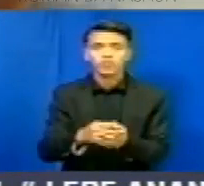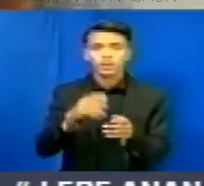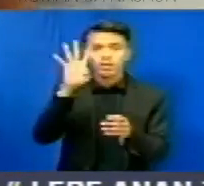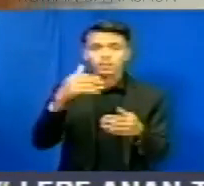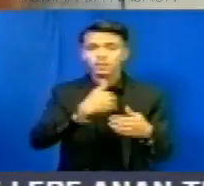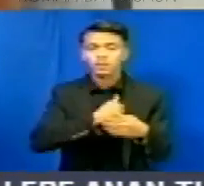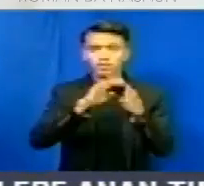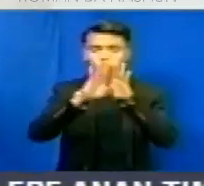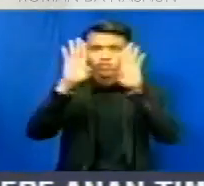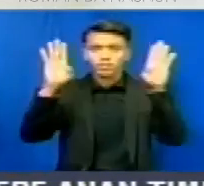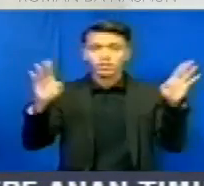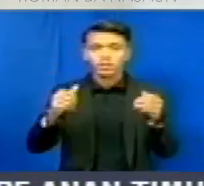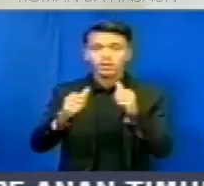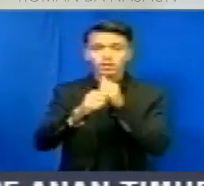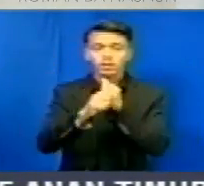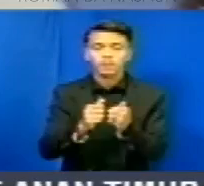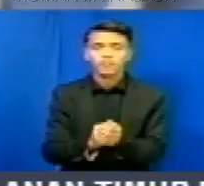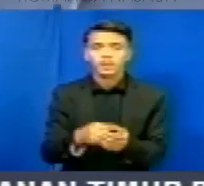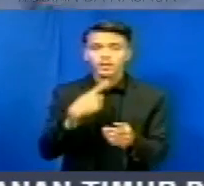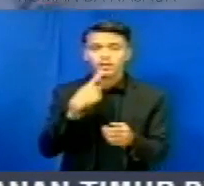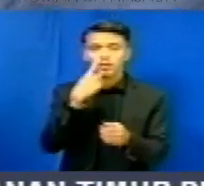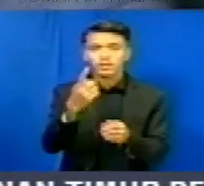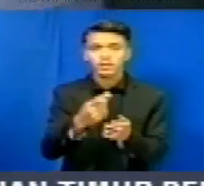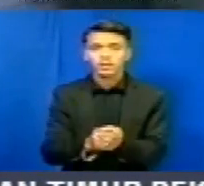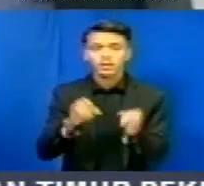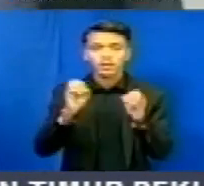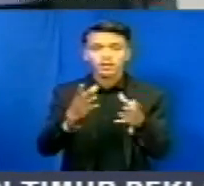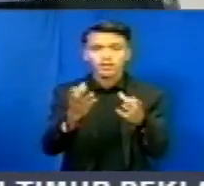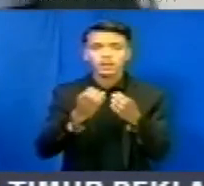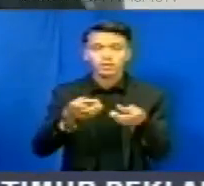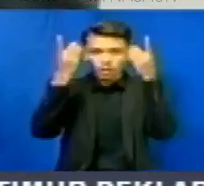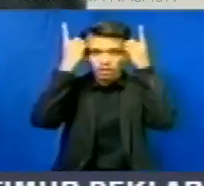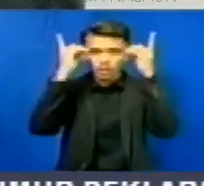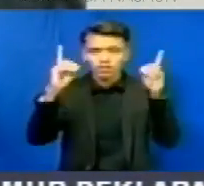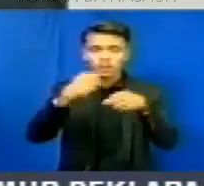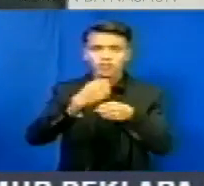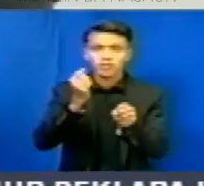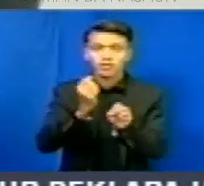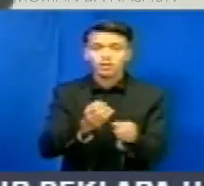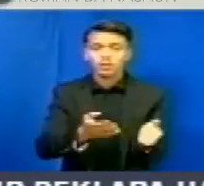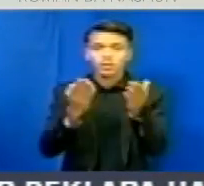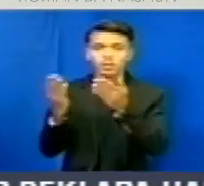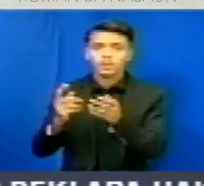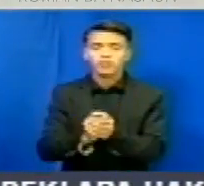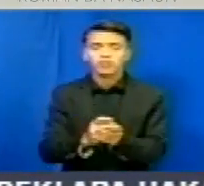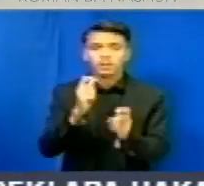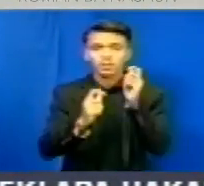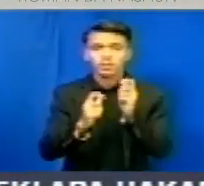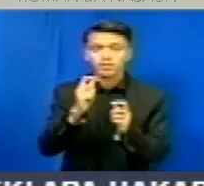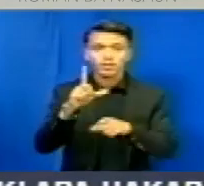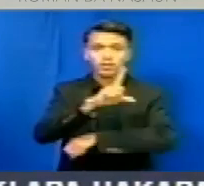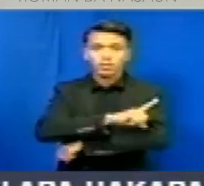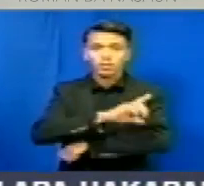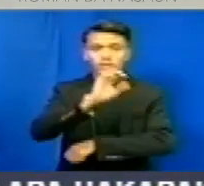provado. Advogado privado José Guterres ateten, la aceita ho decisão ne, no se halo recurso ba tribunal recurso prazo loron